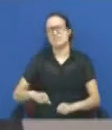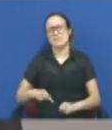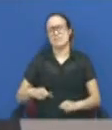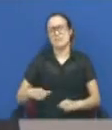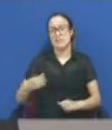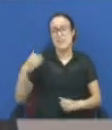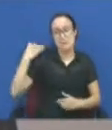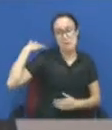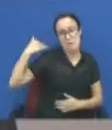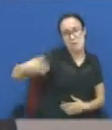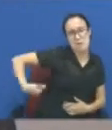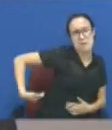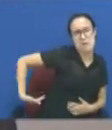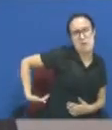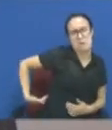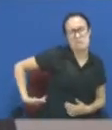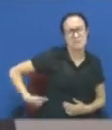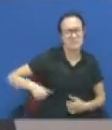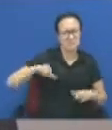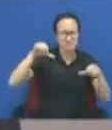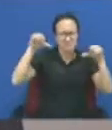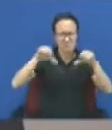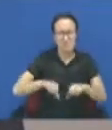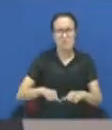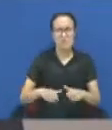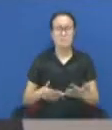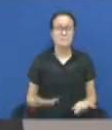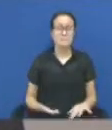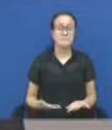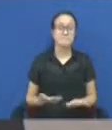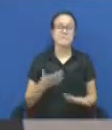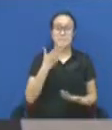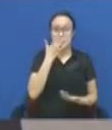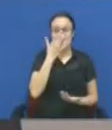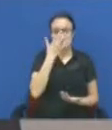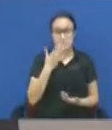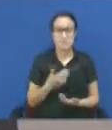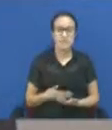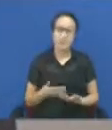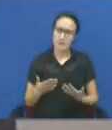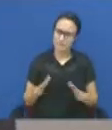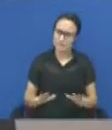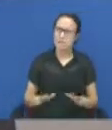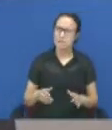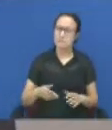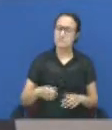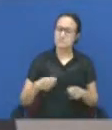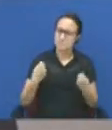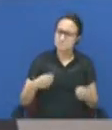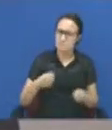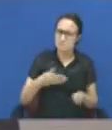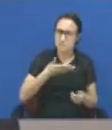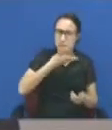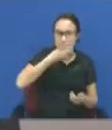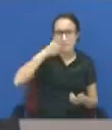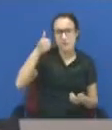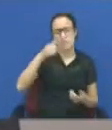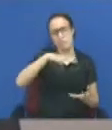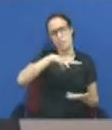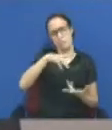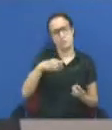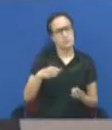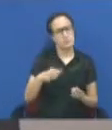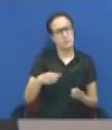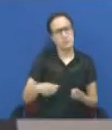né? Entendeu? Isso acabou com a minha vida e com a vida de outras crianças. Nós precisamos de um mundo melhor. E é para isso que a gente luta, para isso que a